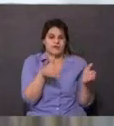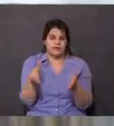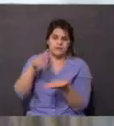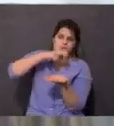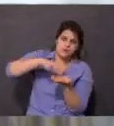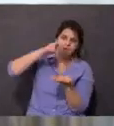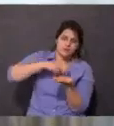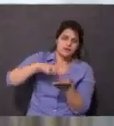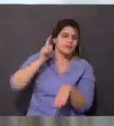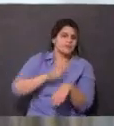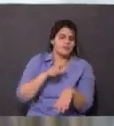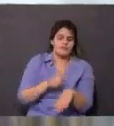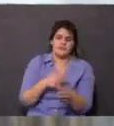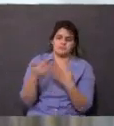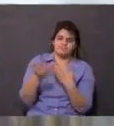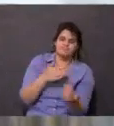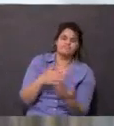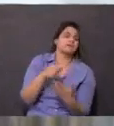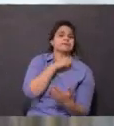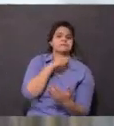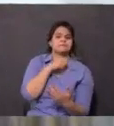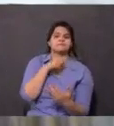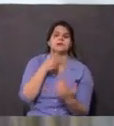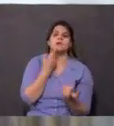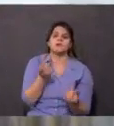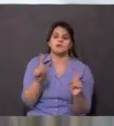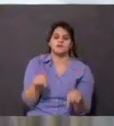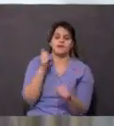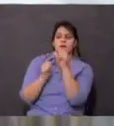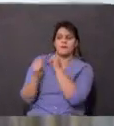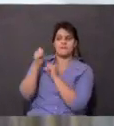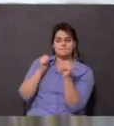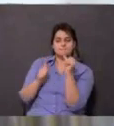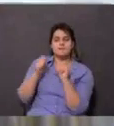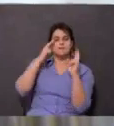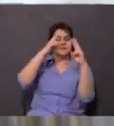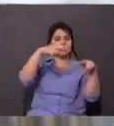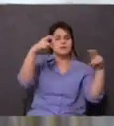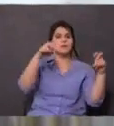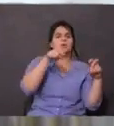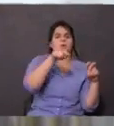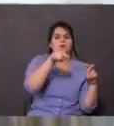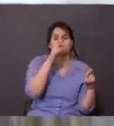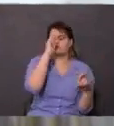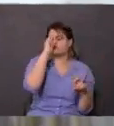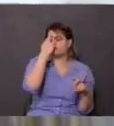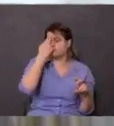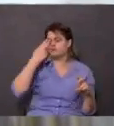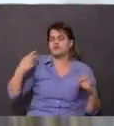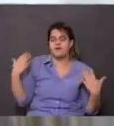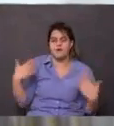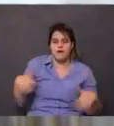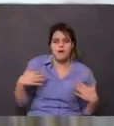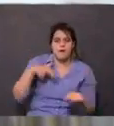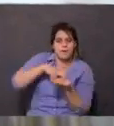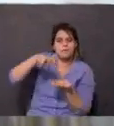tempo necessário para voltar ao ponto de partida, dispôs-se a fazer todo o esforço preciso da